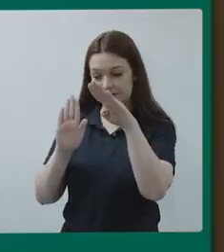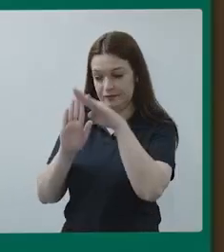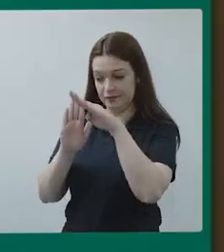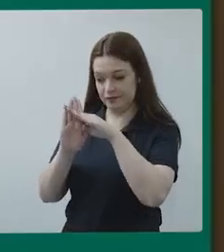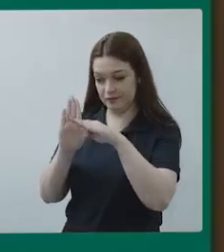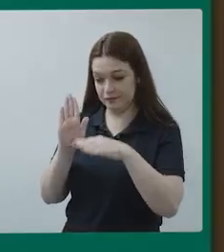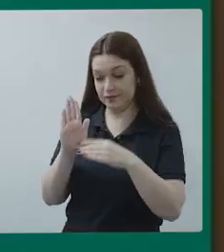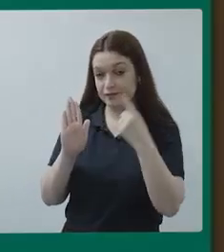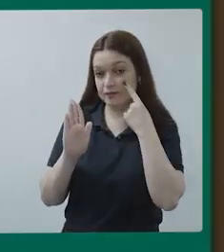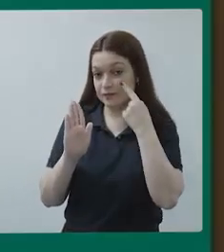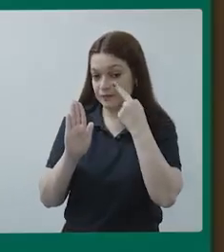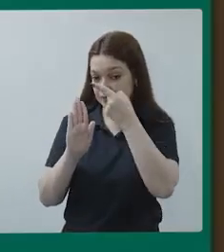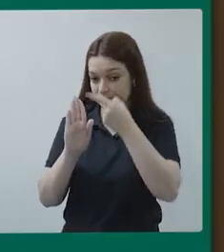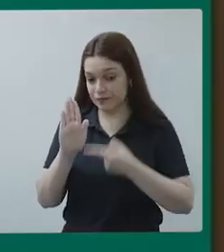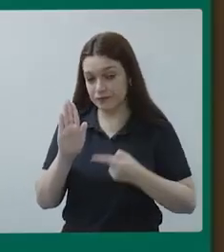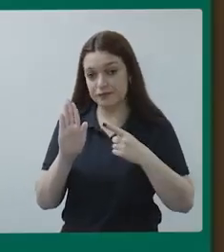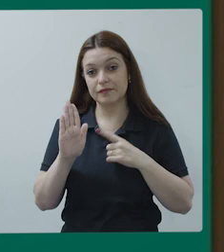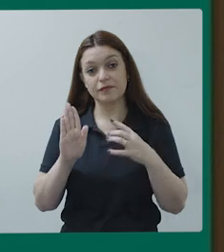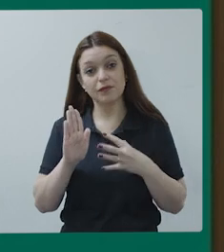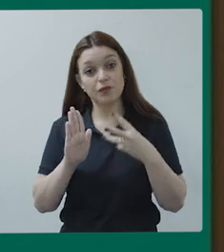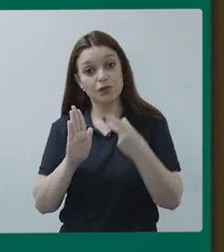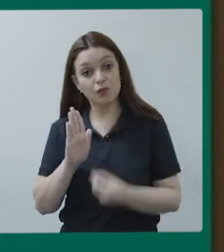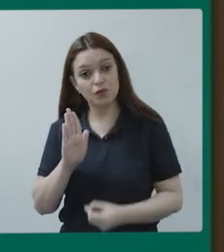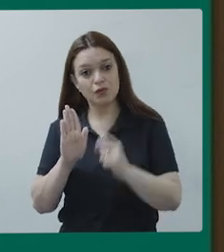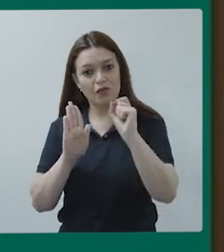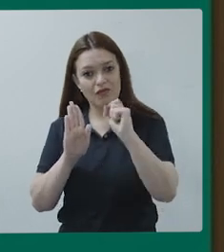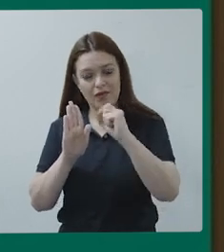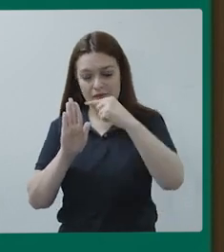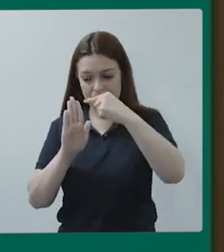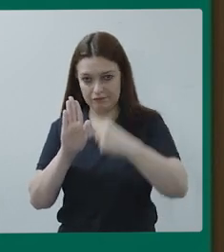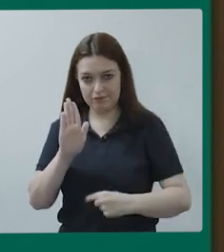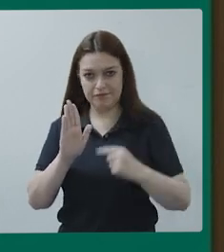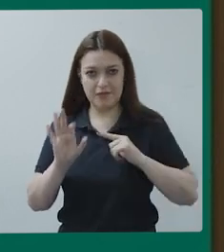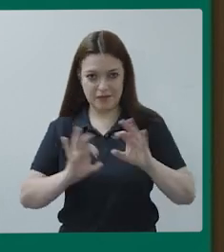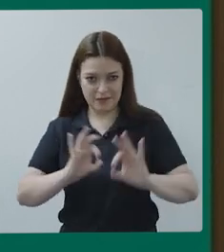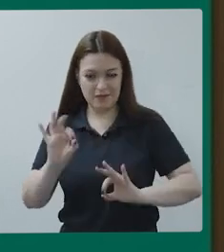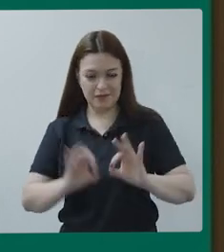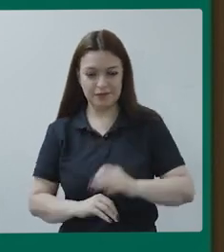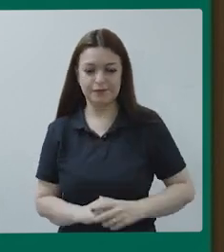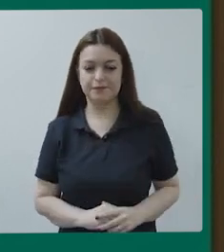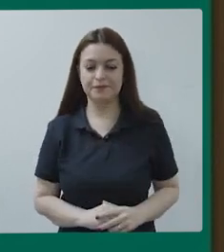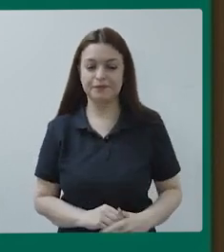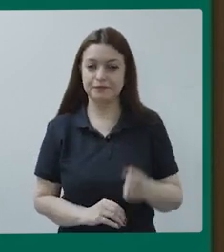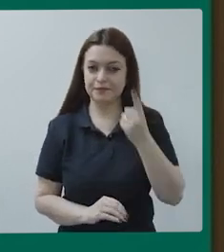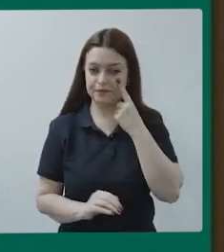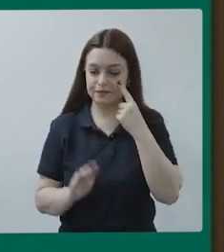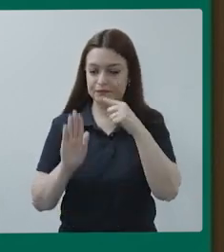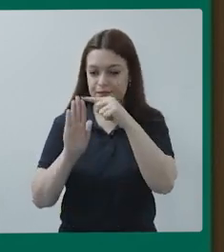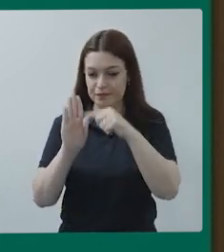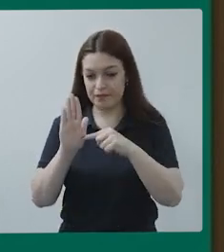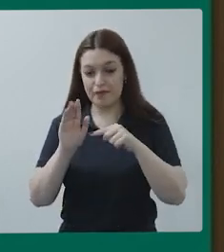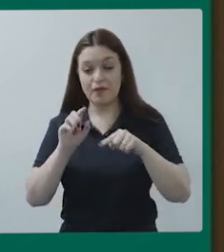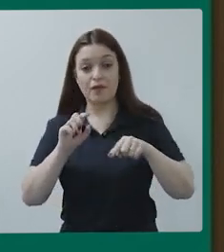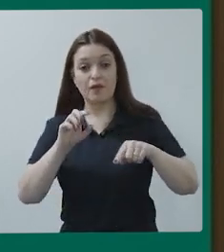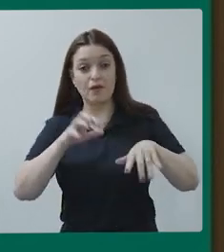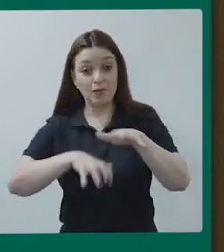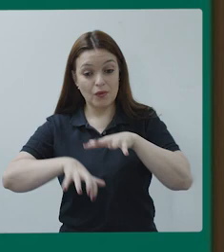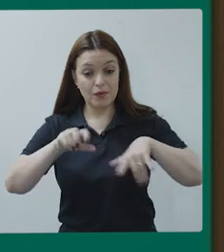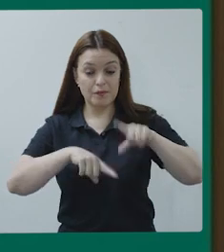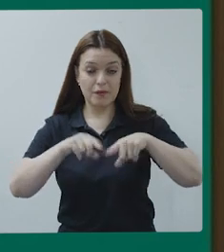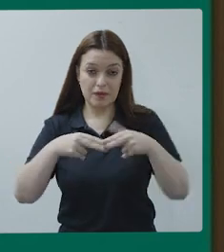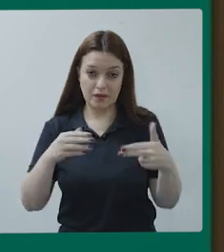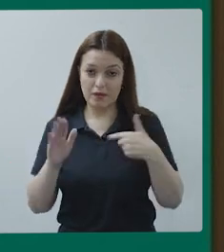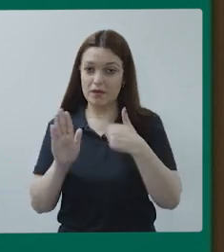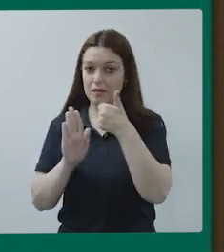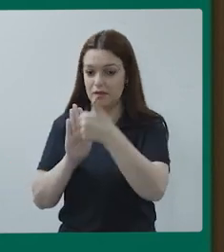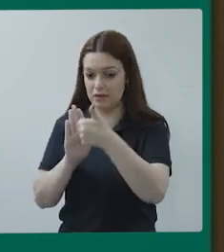rotina. Vamos ver se conseguimos cumprir com tudo que havíamos planejado? Olhem lá. Organizamos os